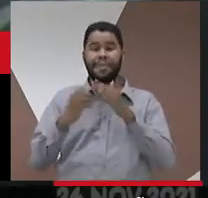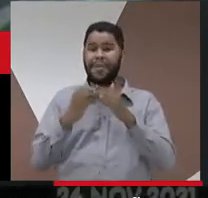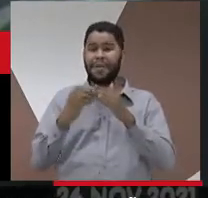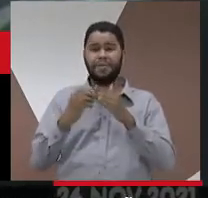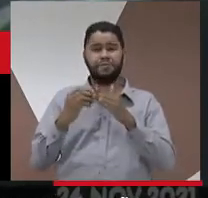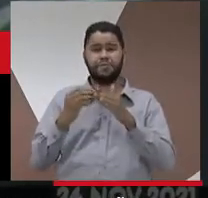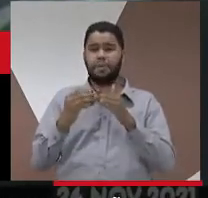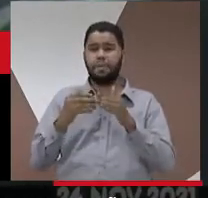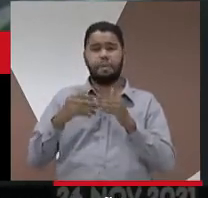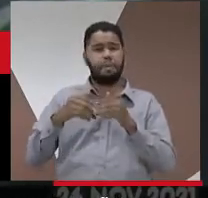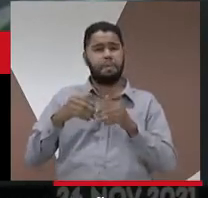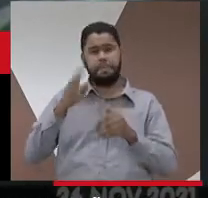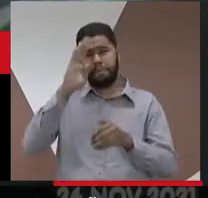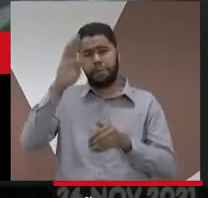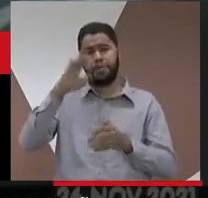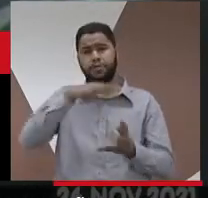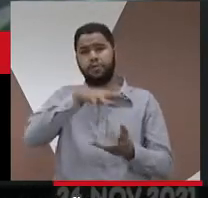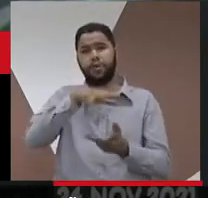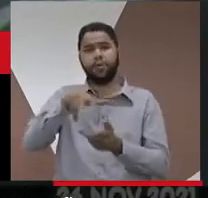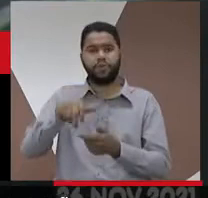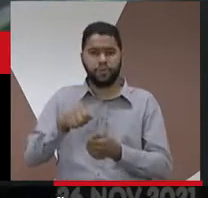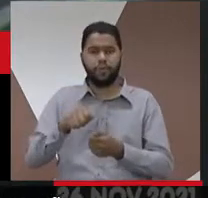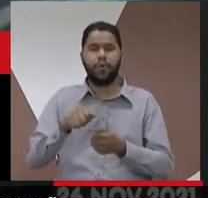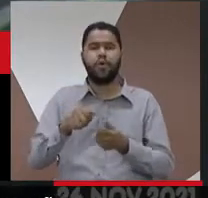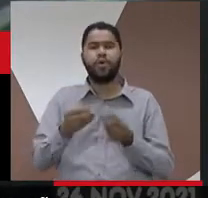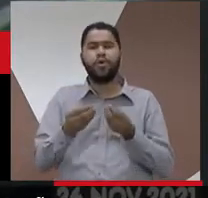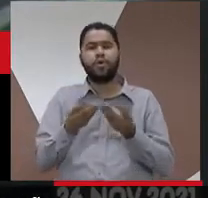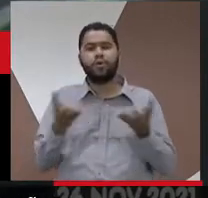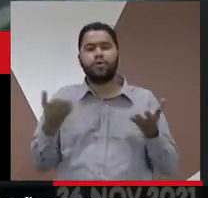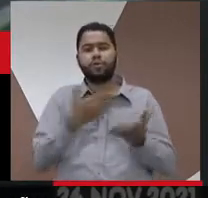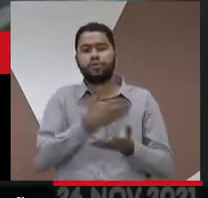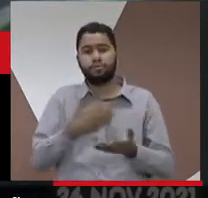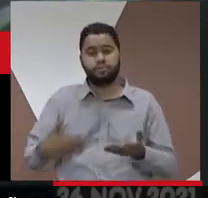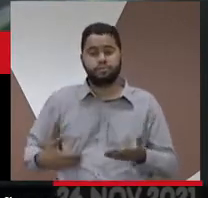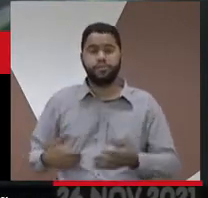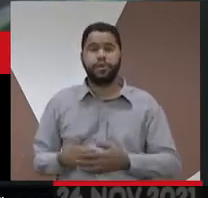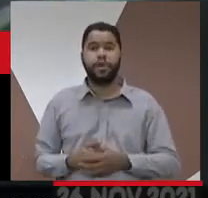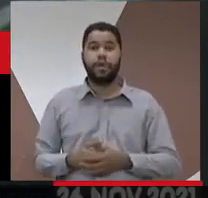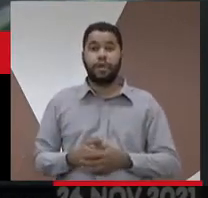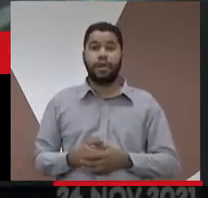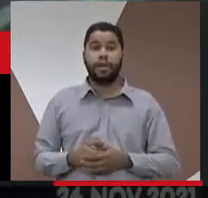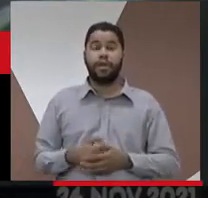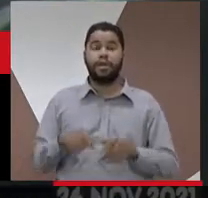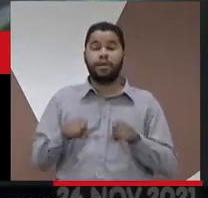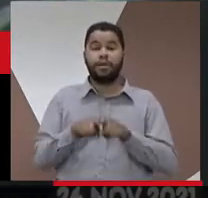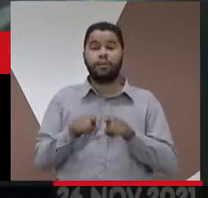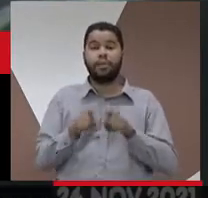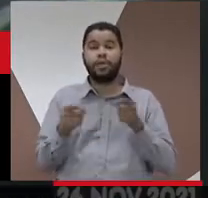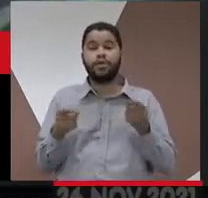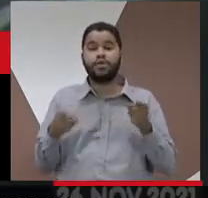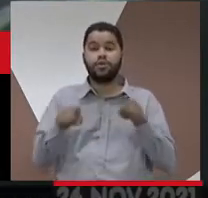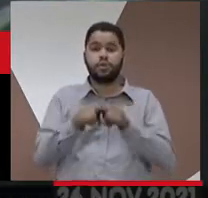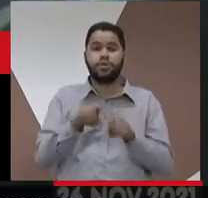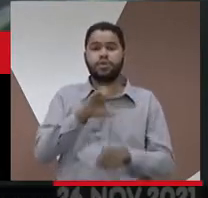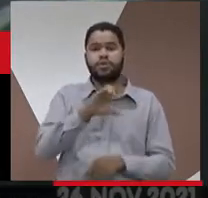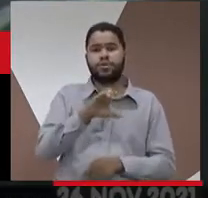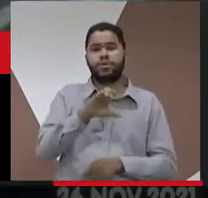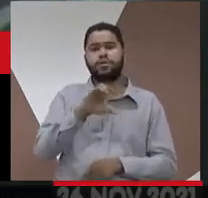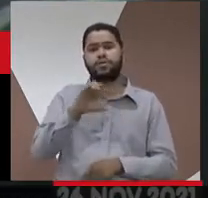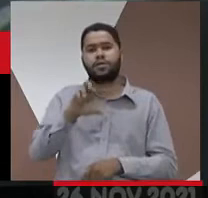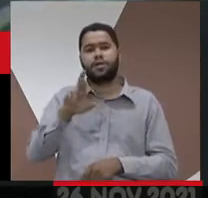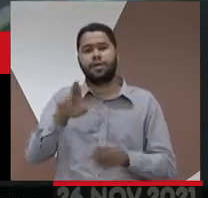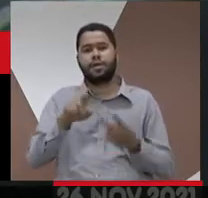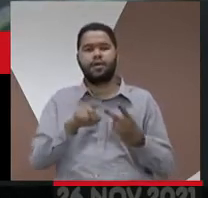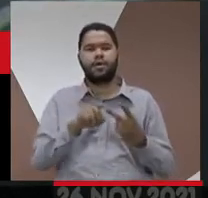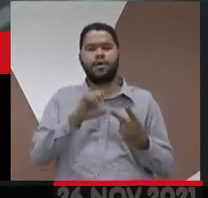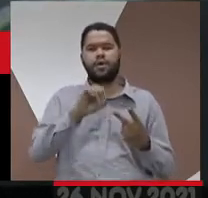públicas. E a RATP, ela é sócia da CCR, da Odebrecht e